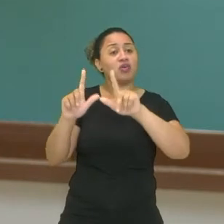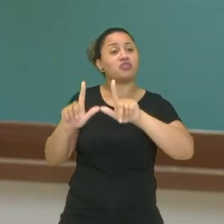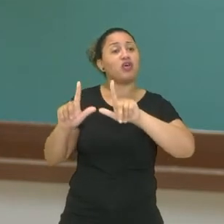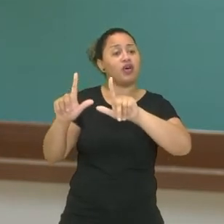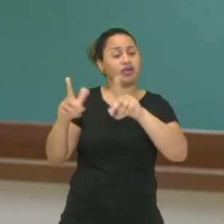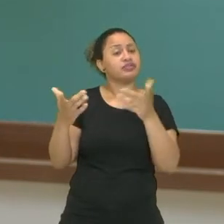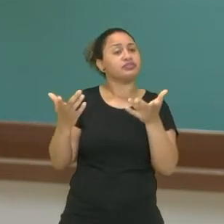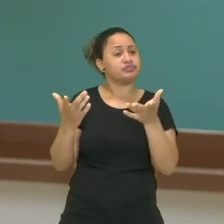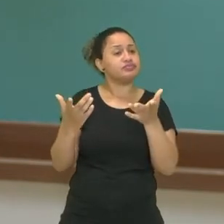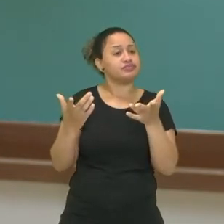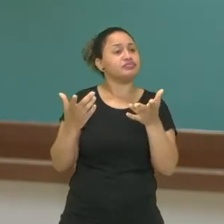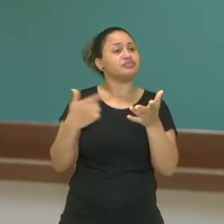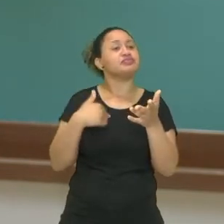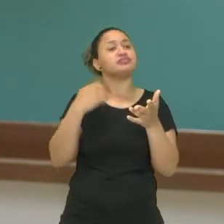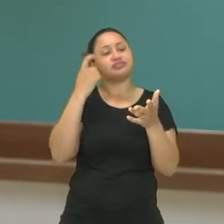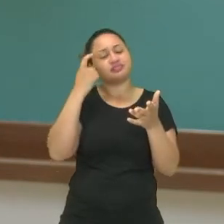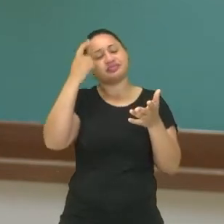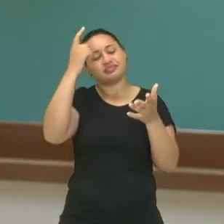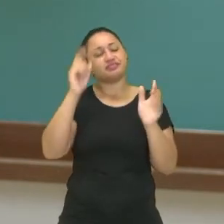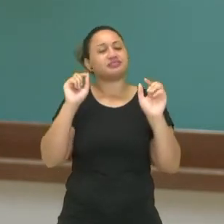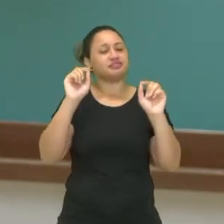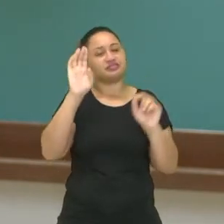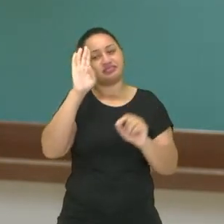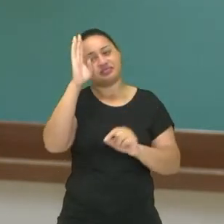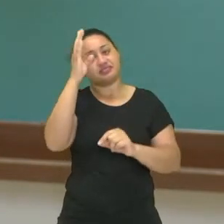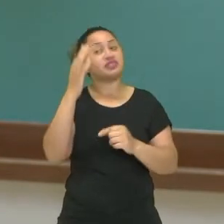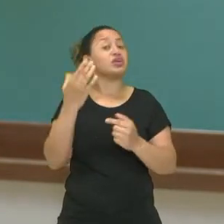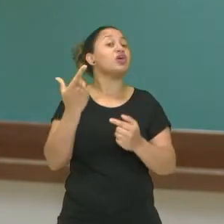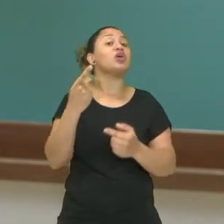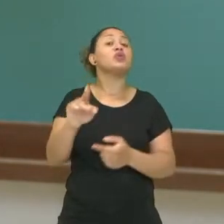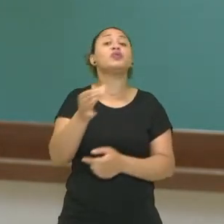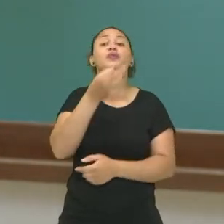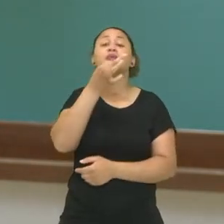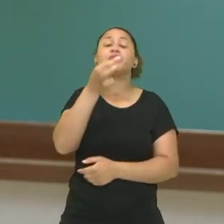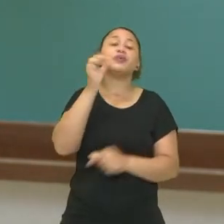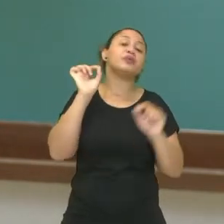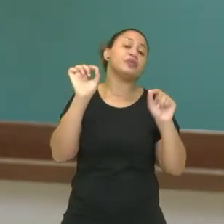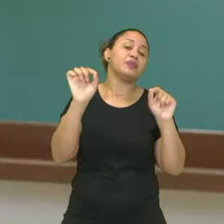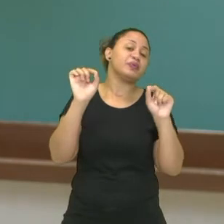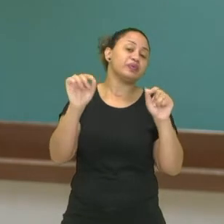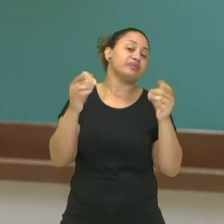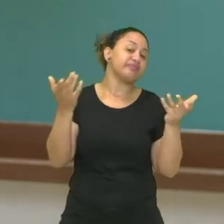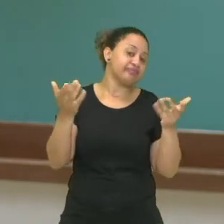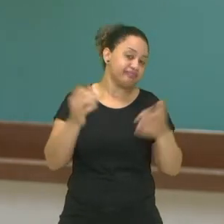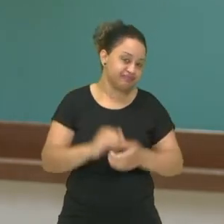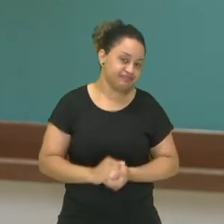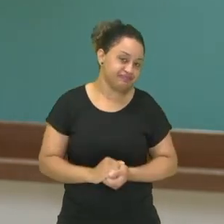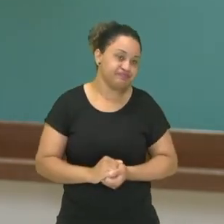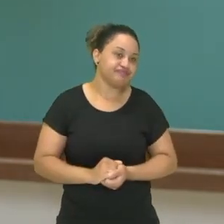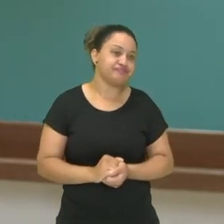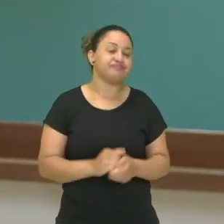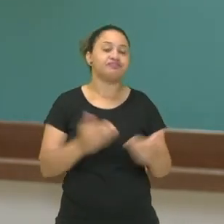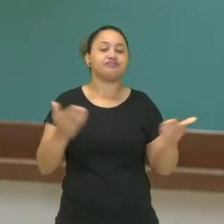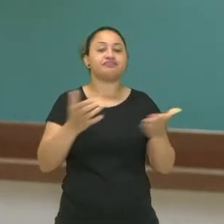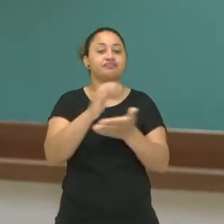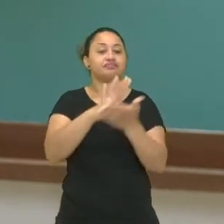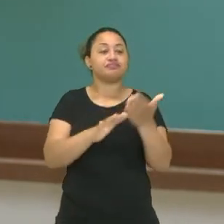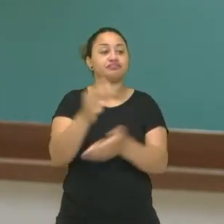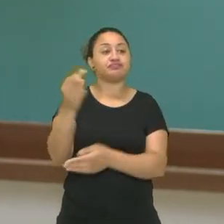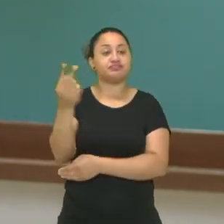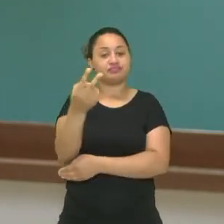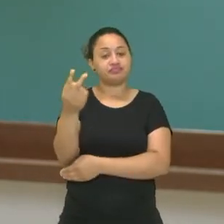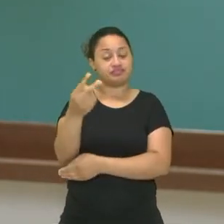questão. Essa que é a ideia. Então, qual seria o teu posicionamento? Vamos agora, atividade